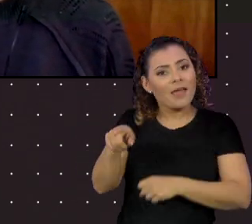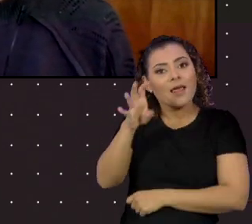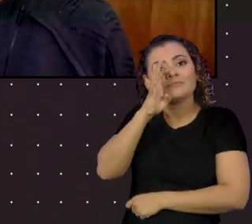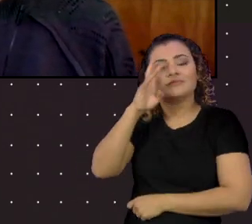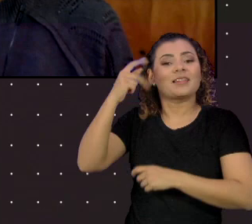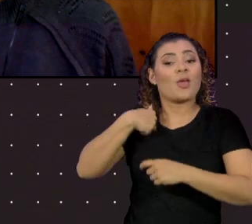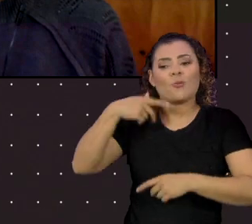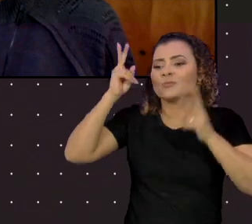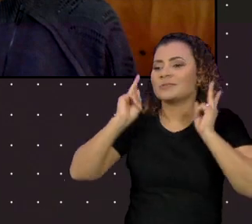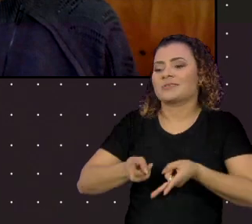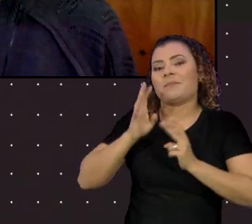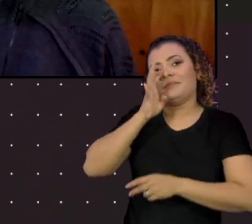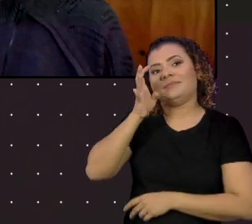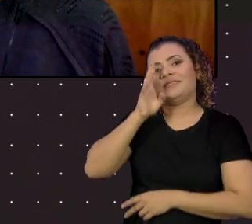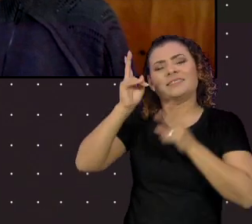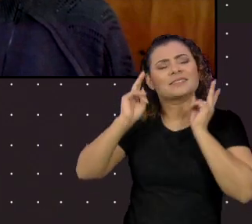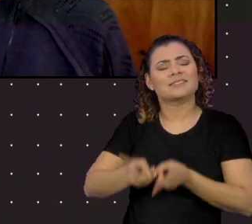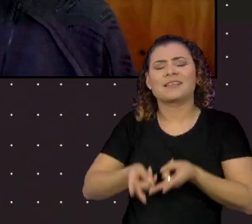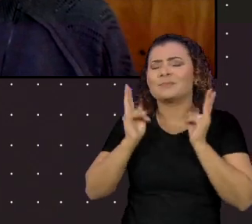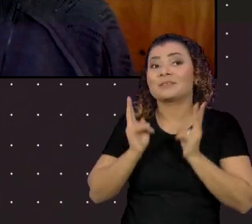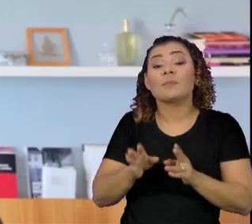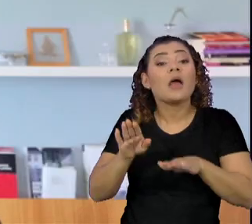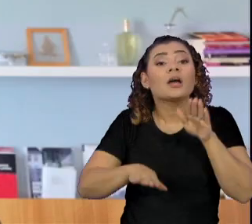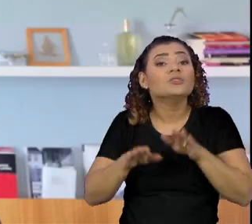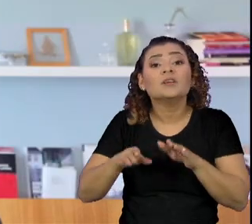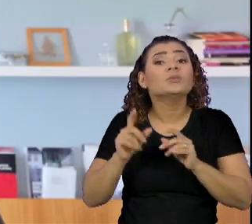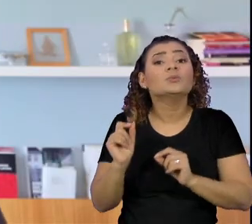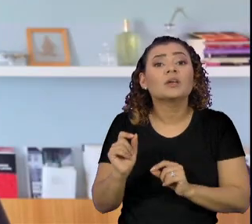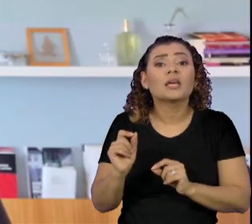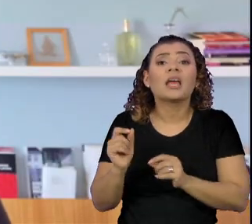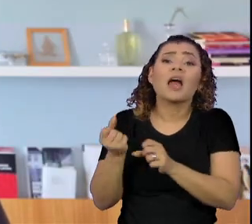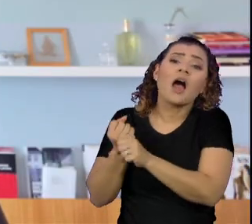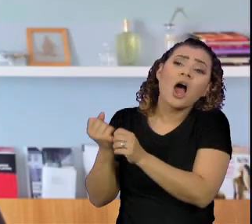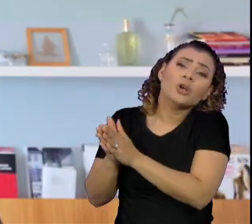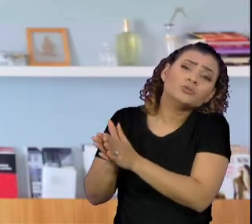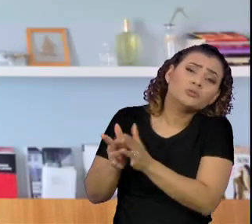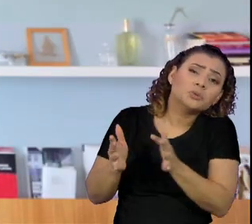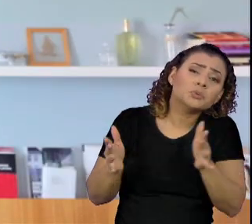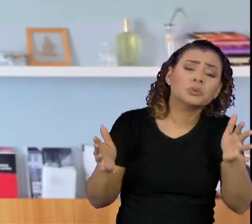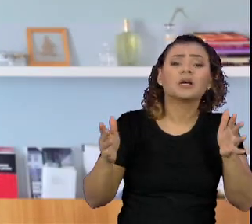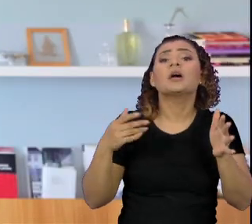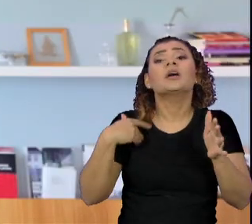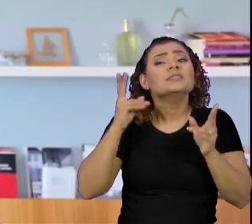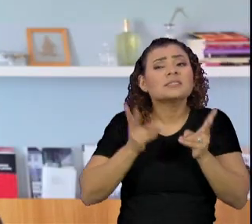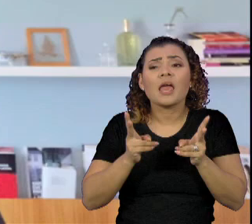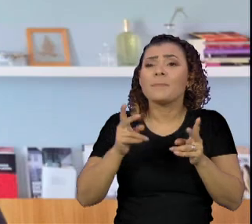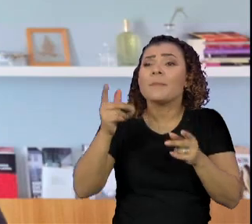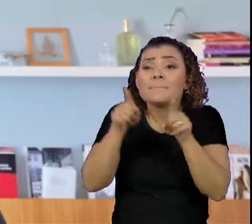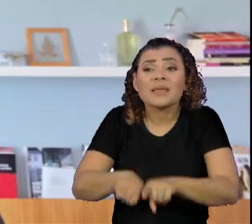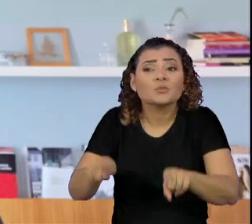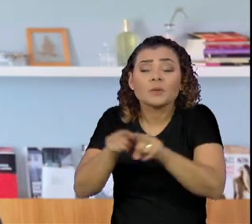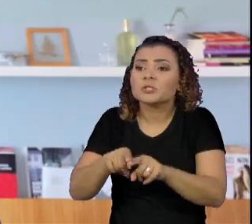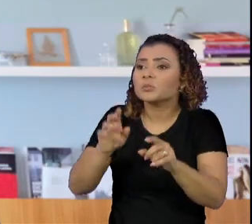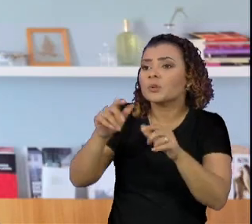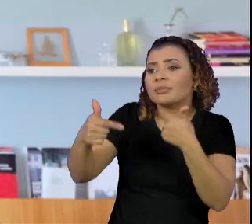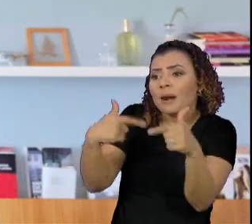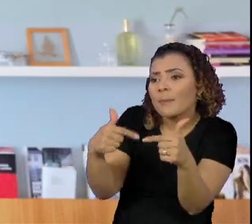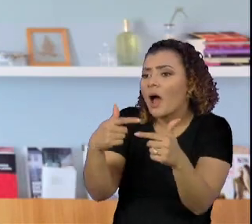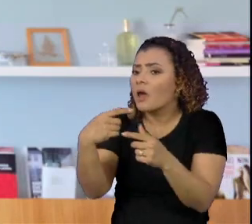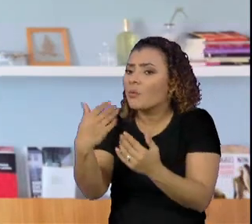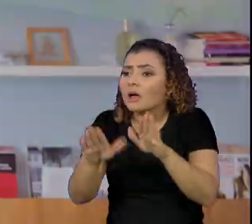impressionar, mesmo assistindo durante todas essas montagens e todos esses